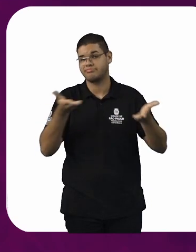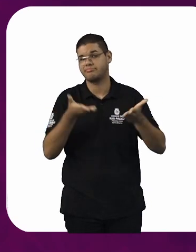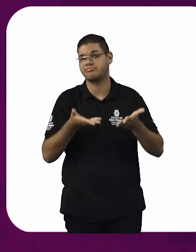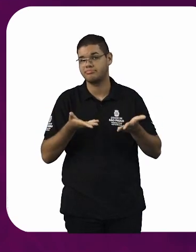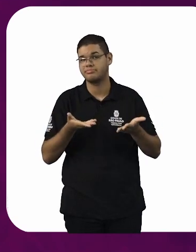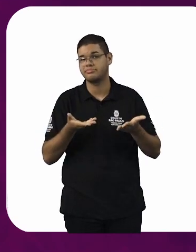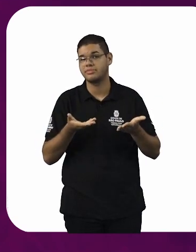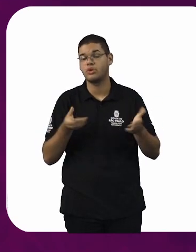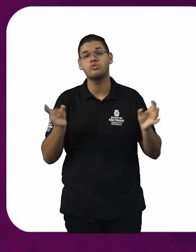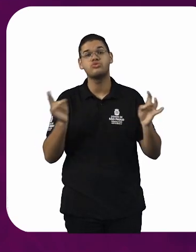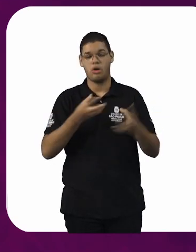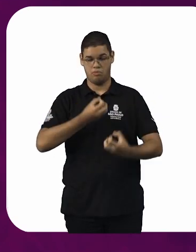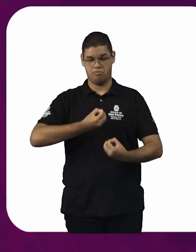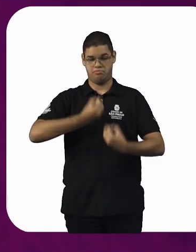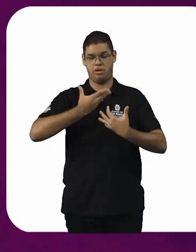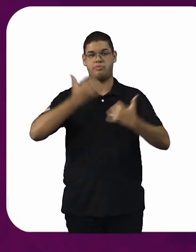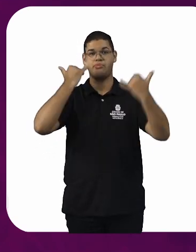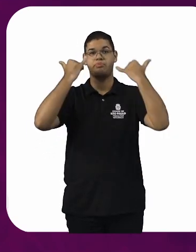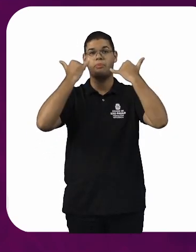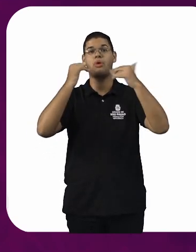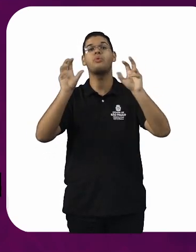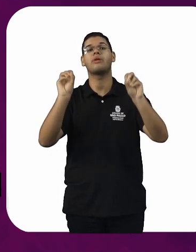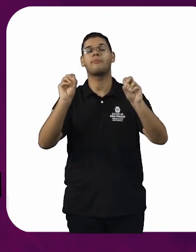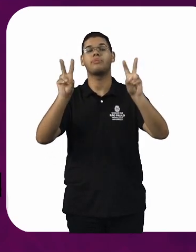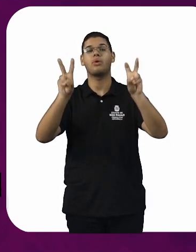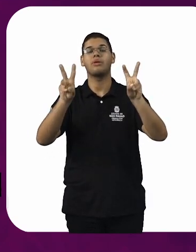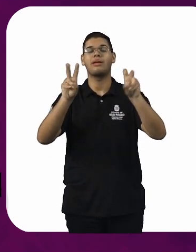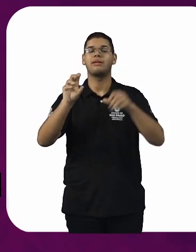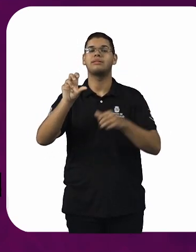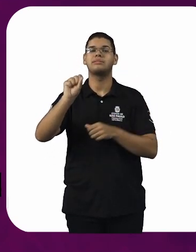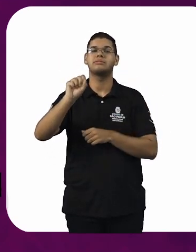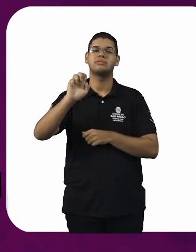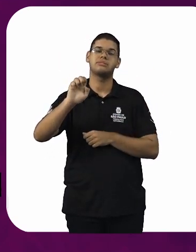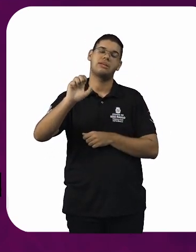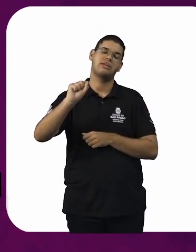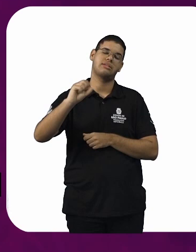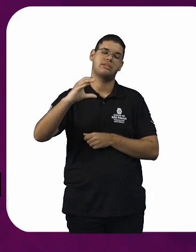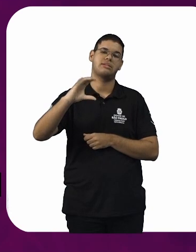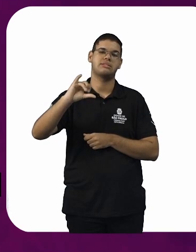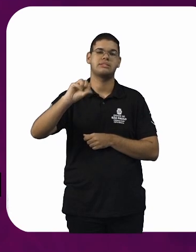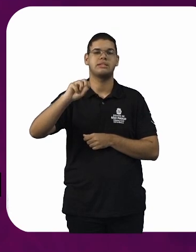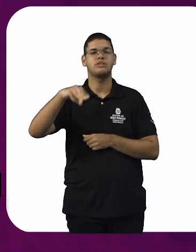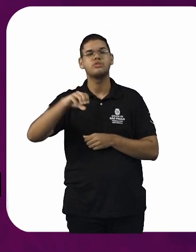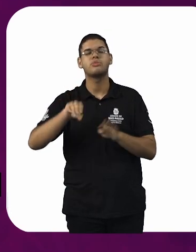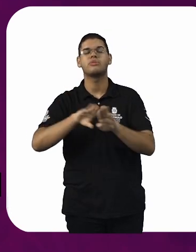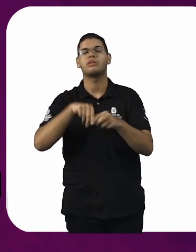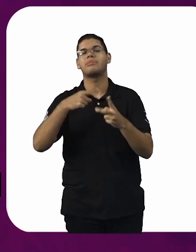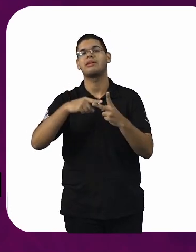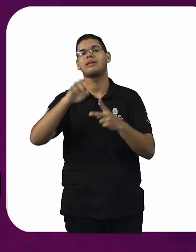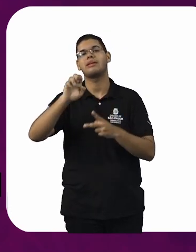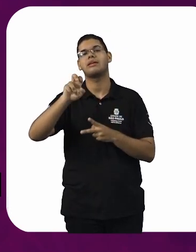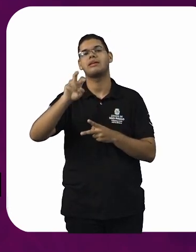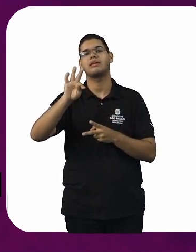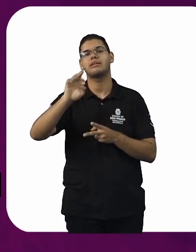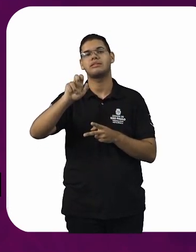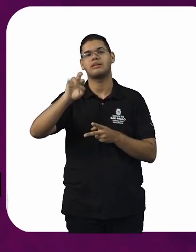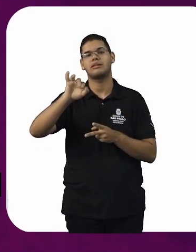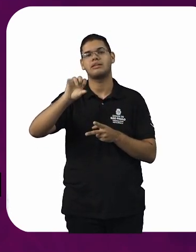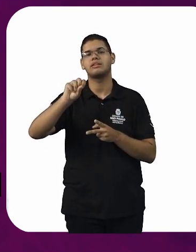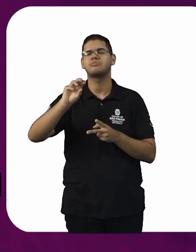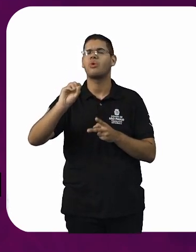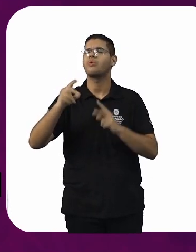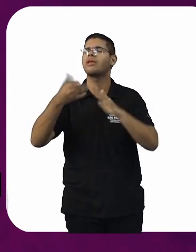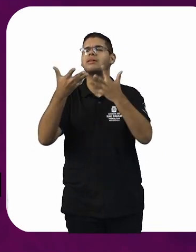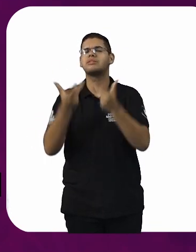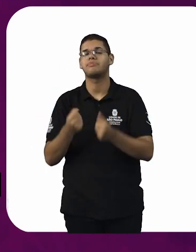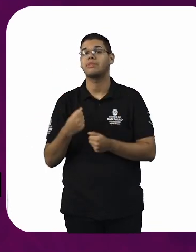disseminando a informação do que é racismo, o que é sexismo, o que é etarismo, quais são as práticas são aceitáveis ou não aceitáveis, a gente está mudando a cultura